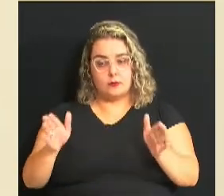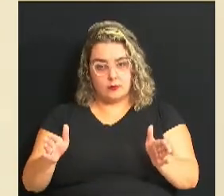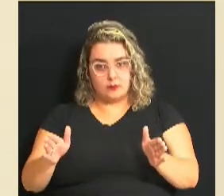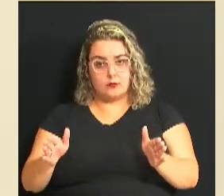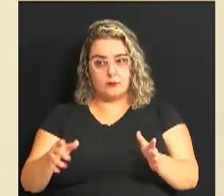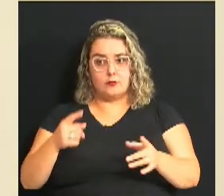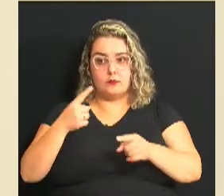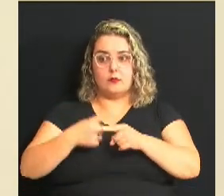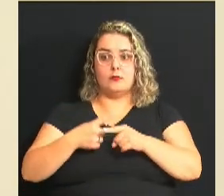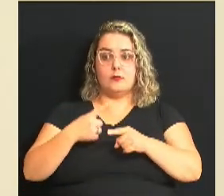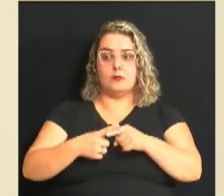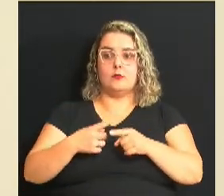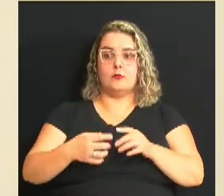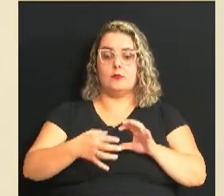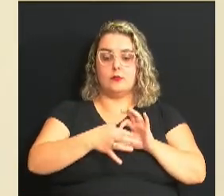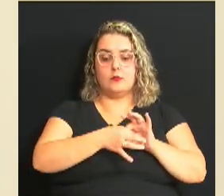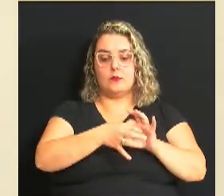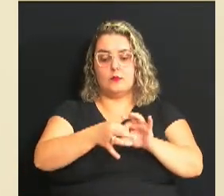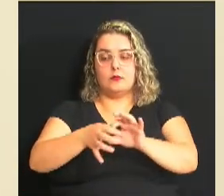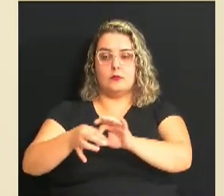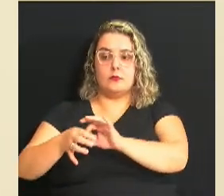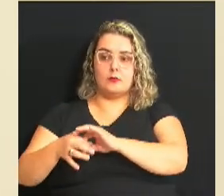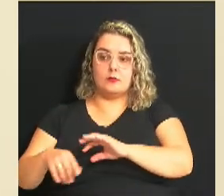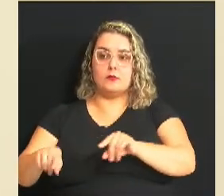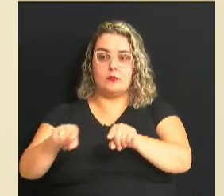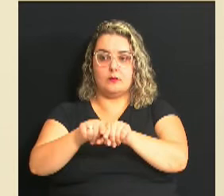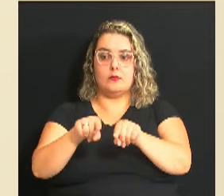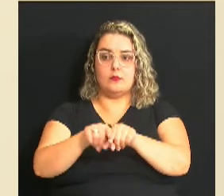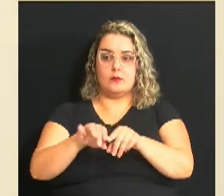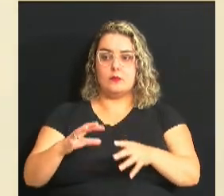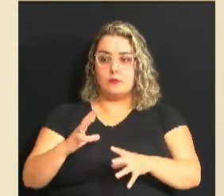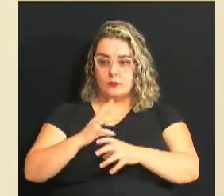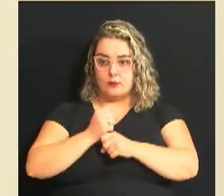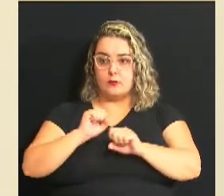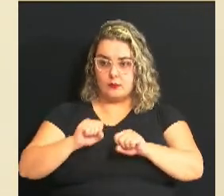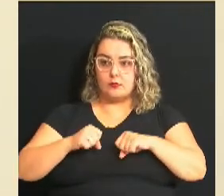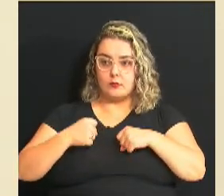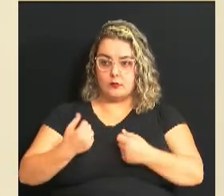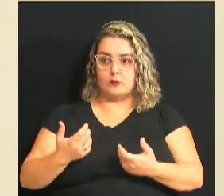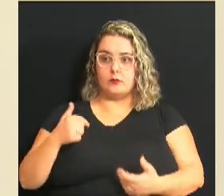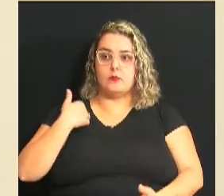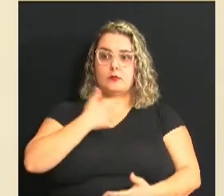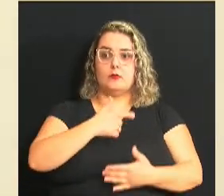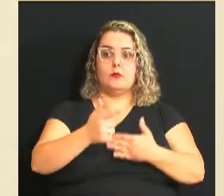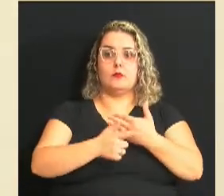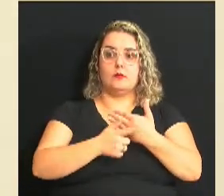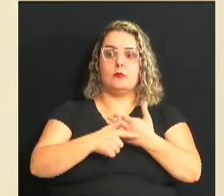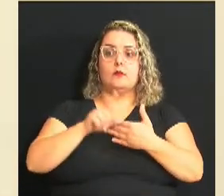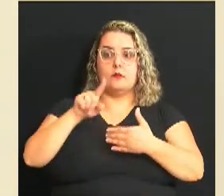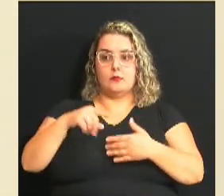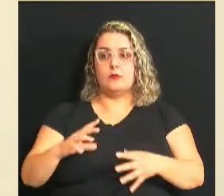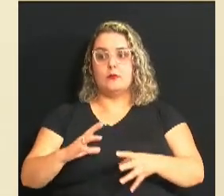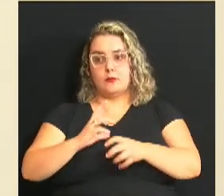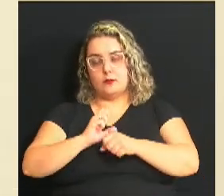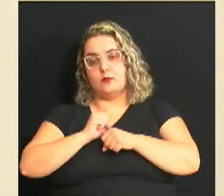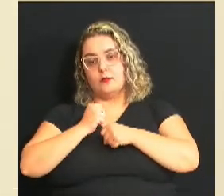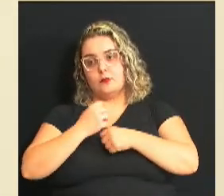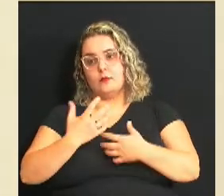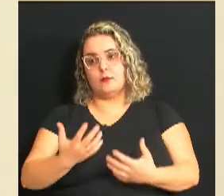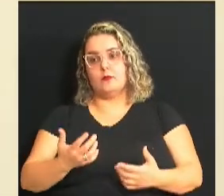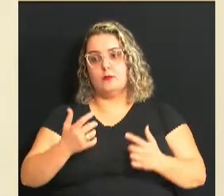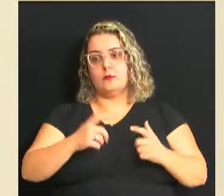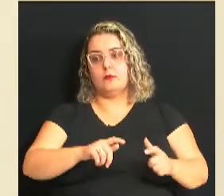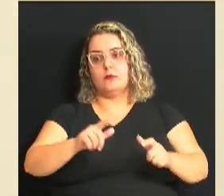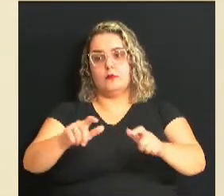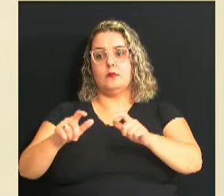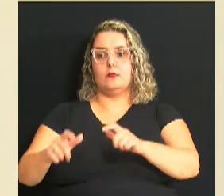esse circuito ele também tem que se fortalecer, né? Nosso papel também é fortalecer esses espaços para